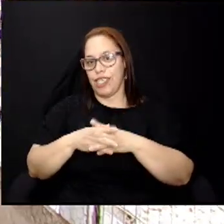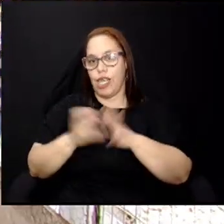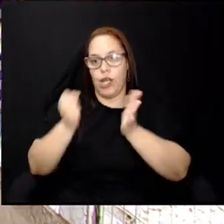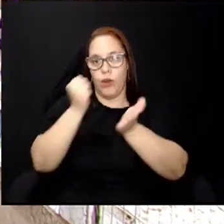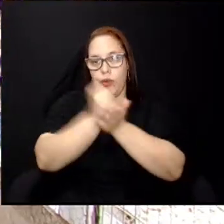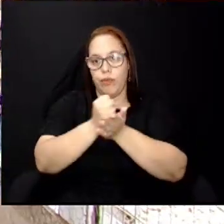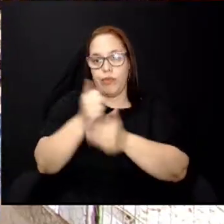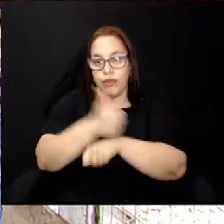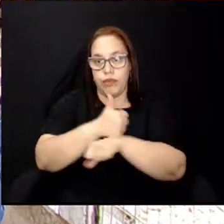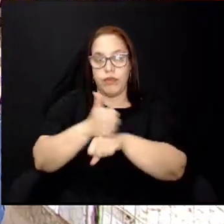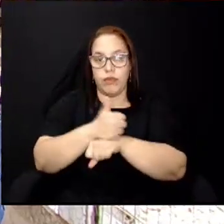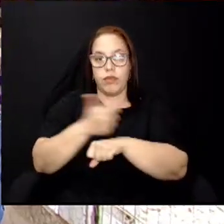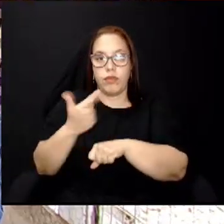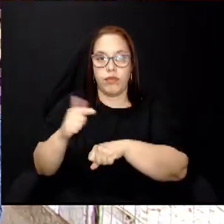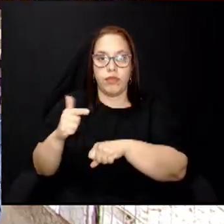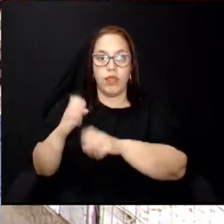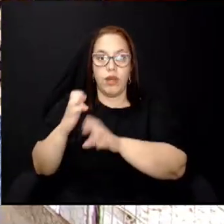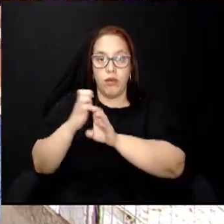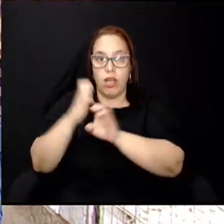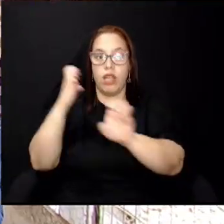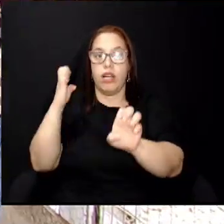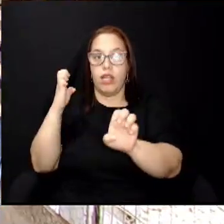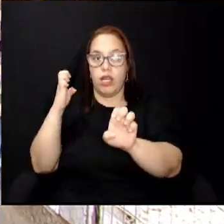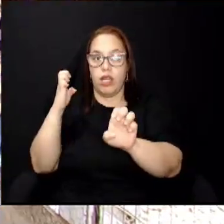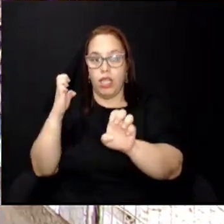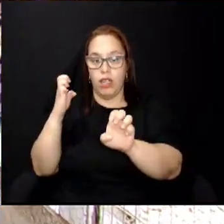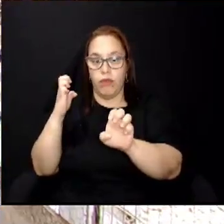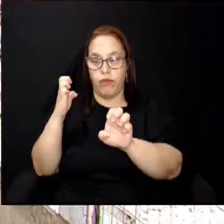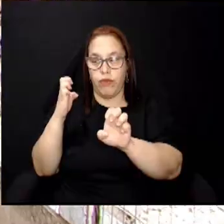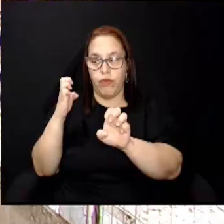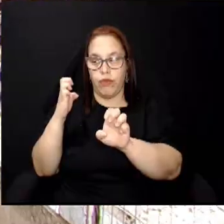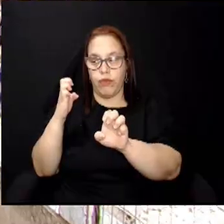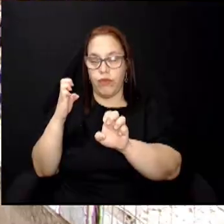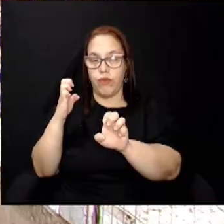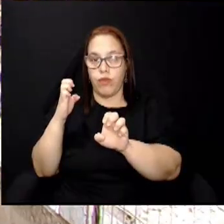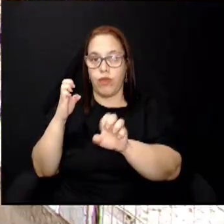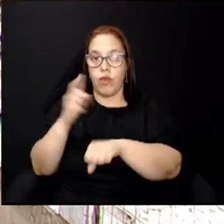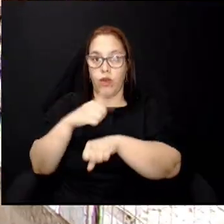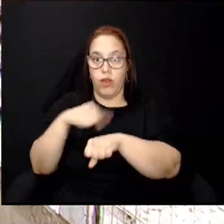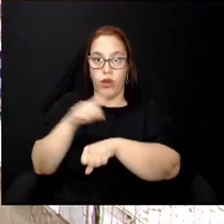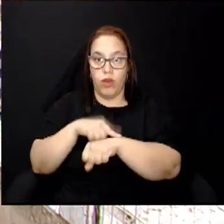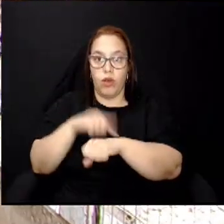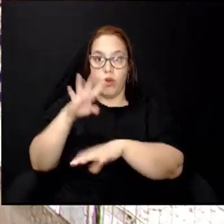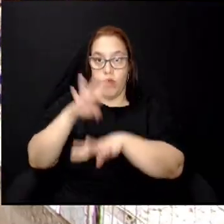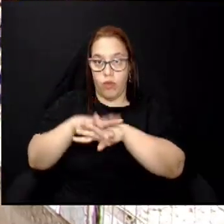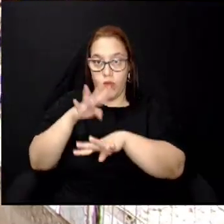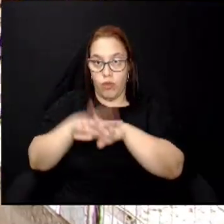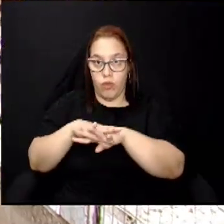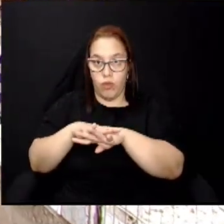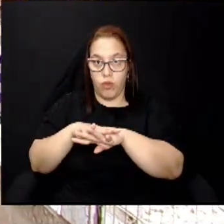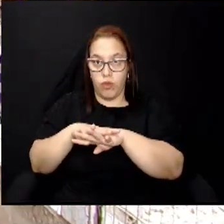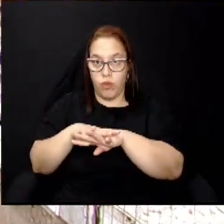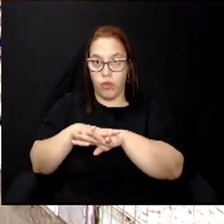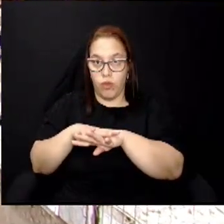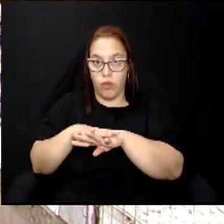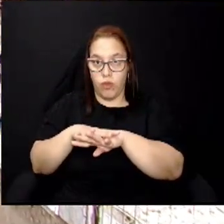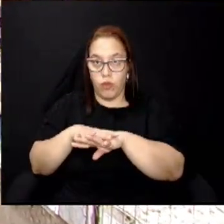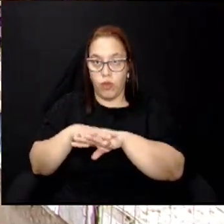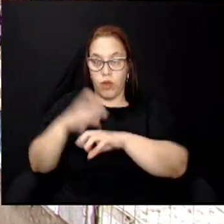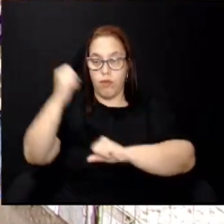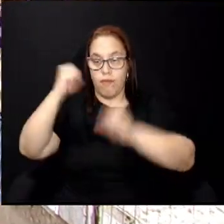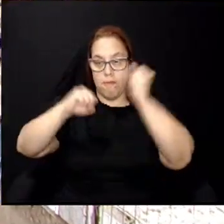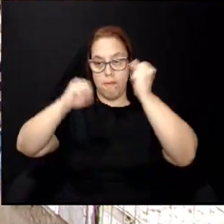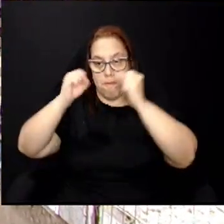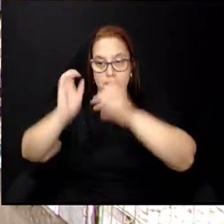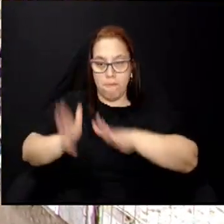tinha que ir para engenharia. Por conta da carga horária com cálculo. Aí tem a parte de máquinas e motores. Por quê?